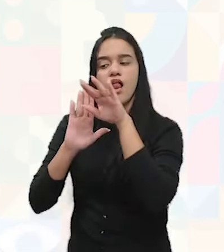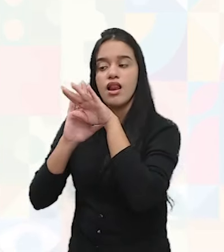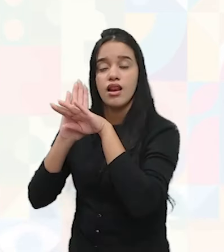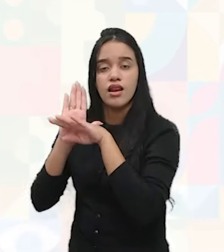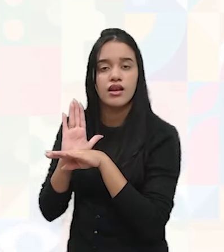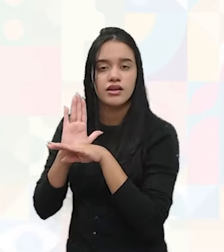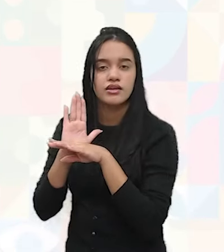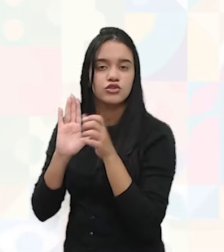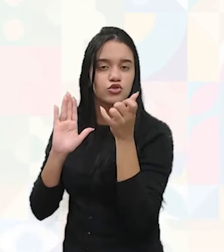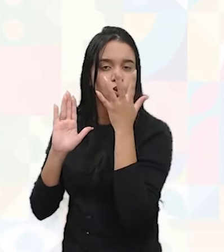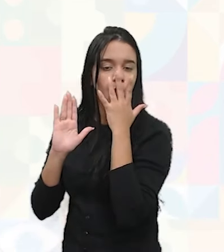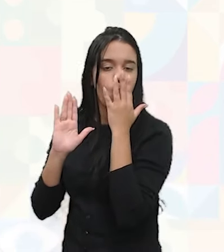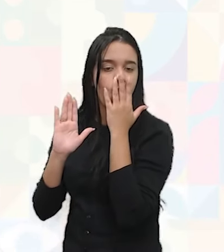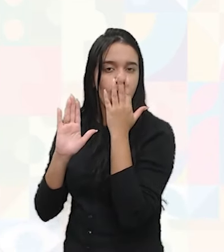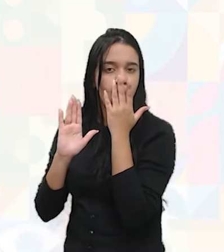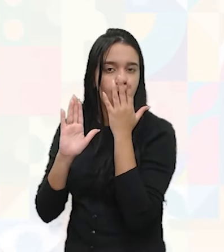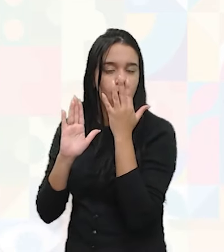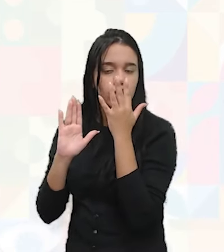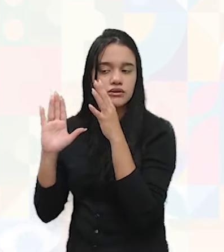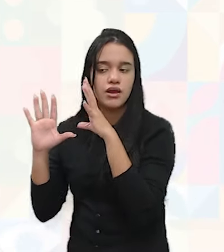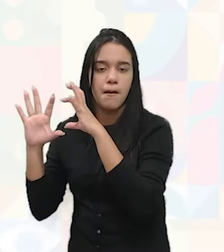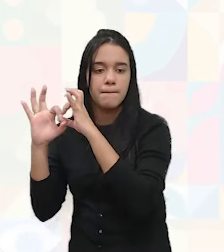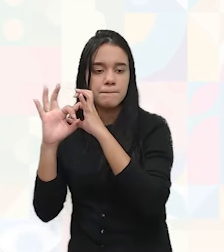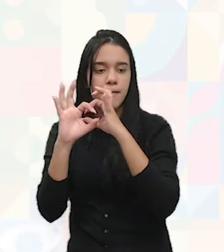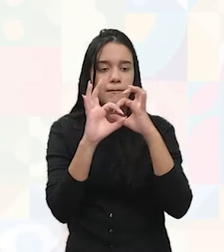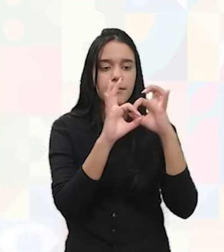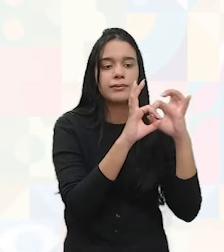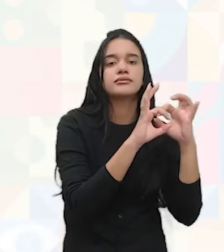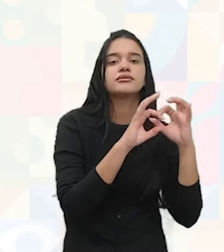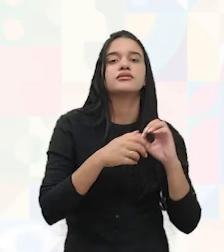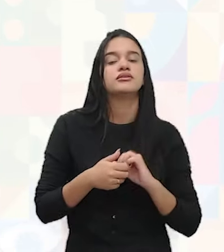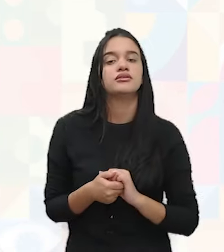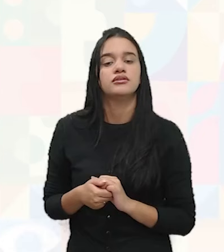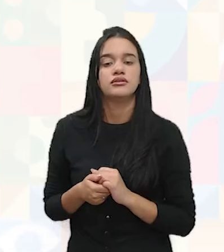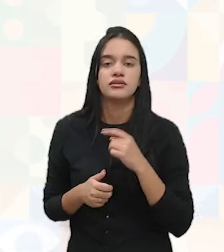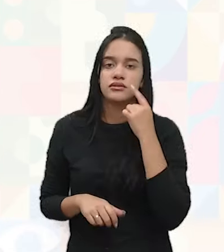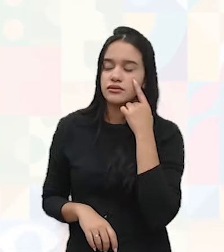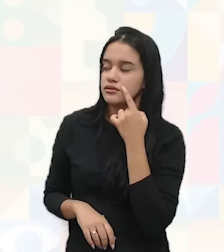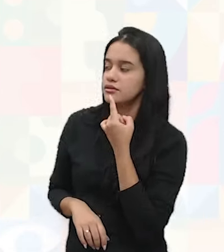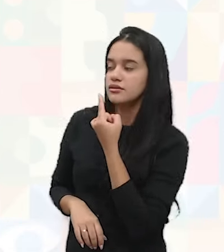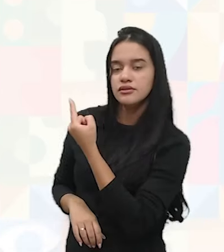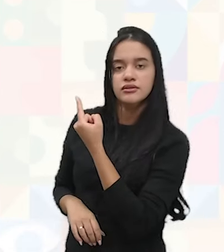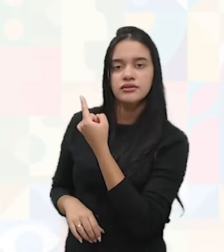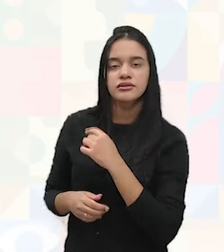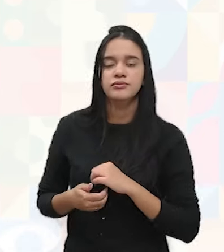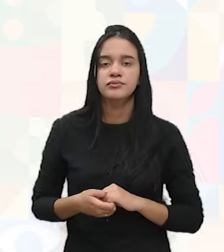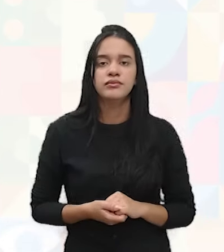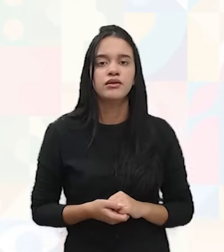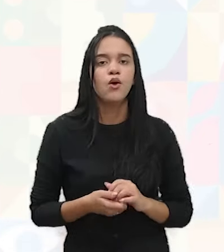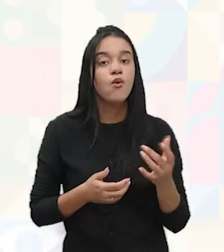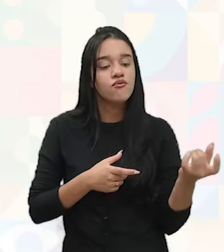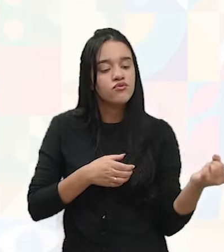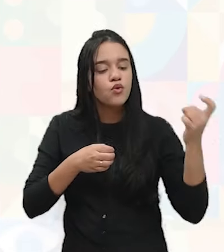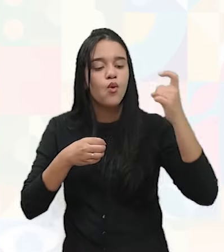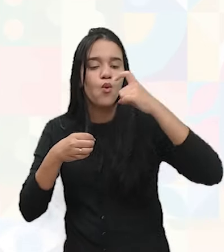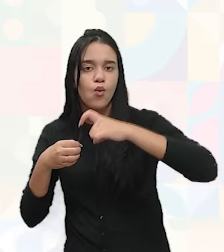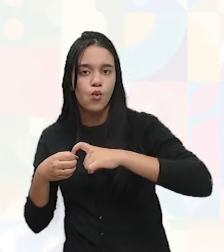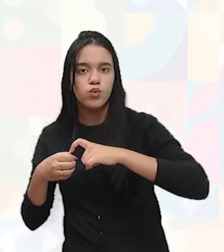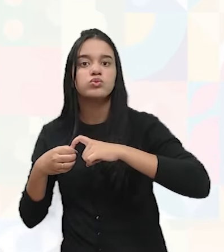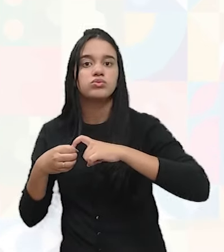que representa a cada ano tá então quando eu levo o meu extintor paraa manutenção tá ele vai voltar com